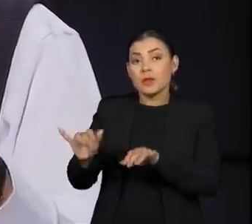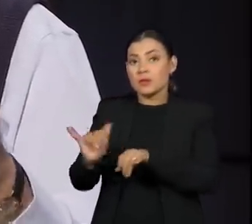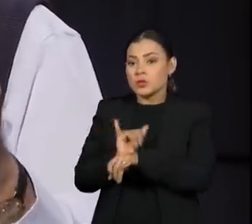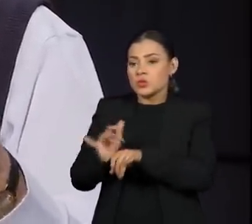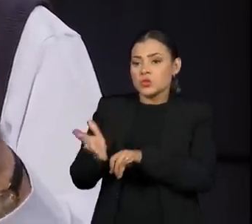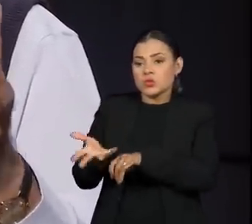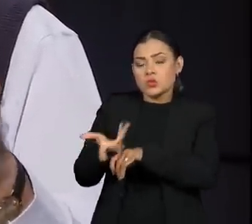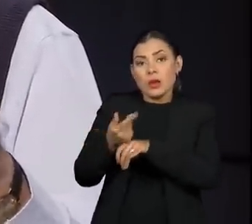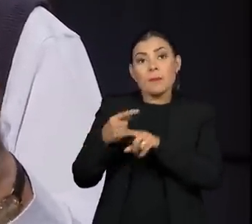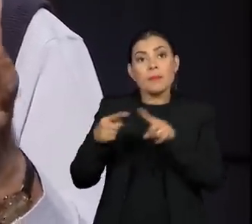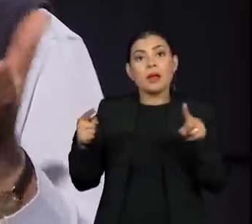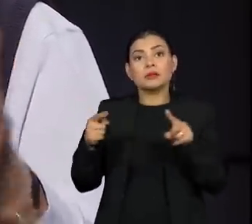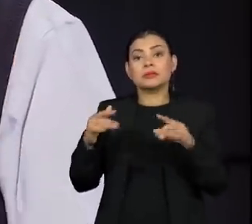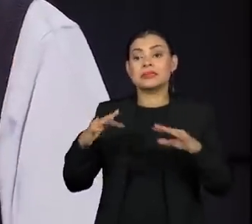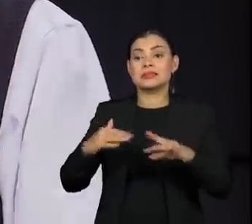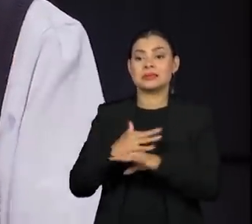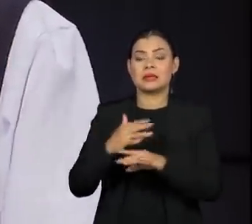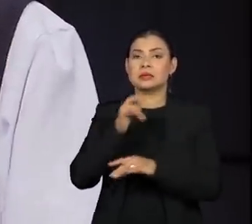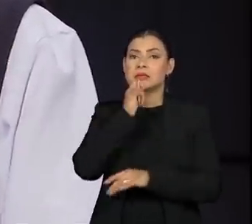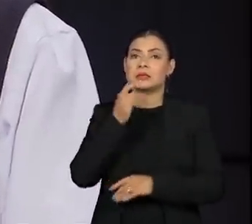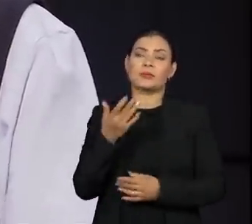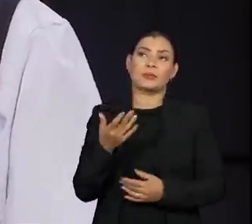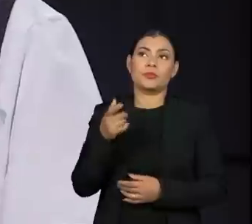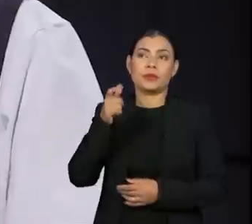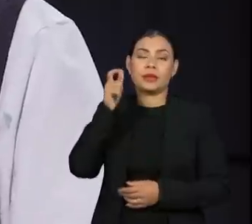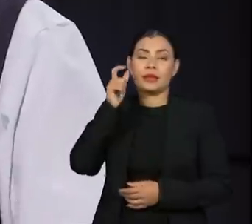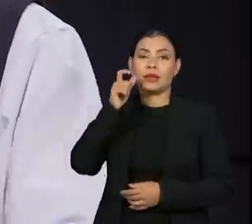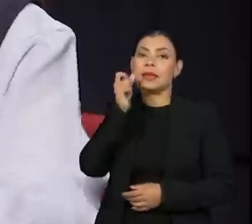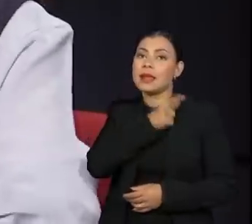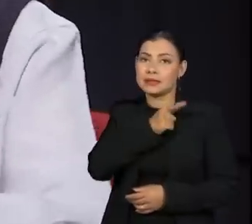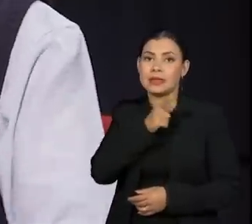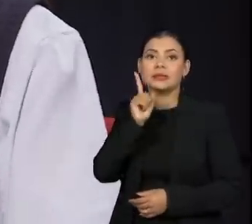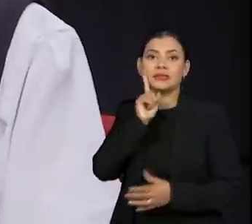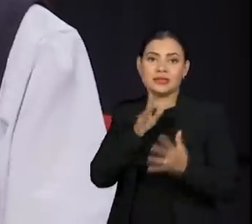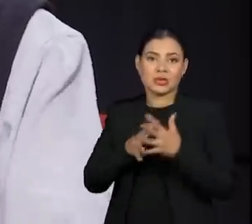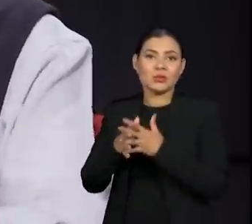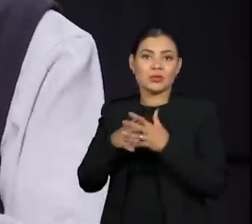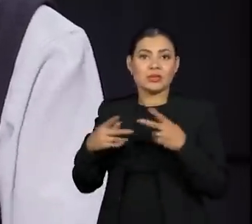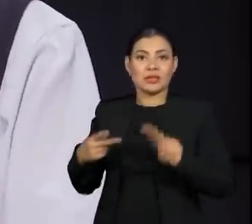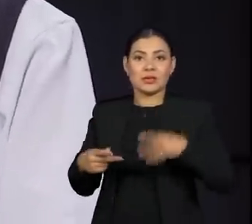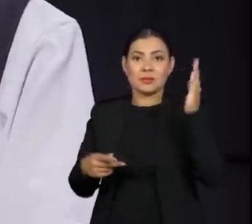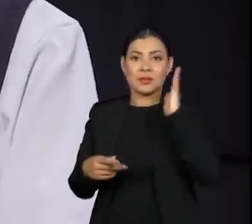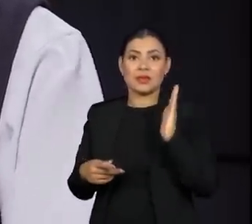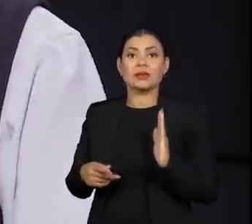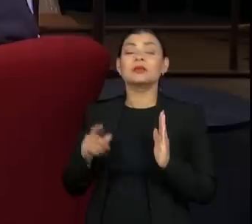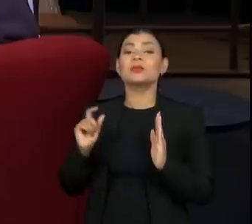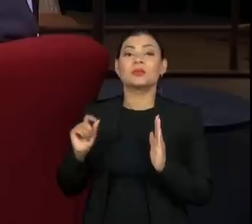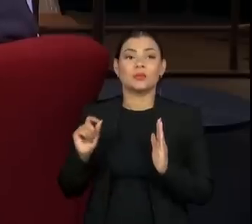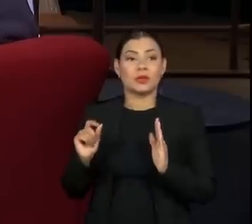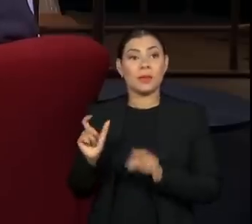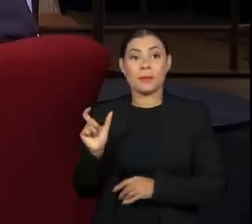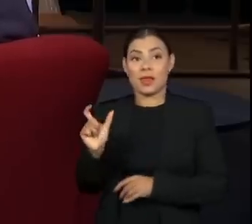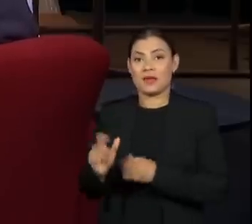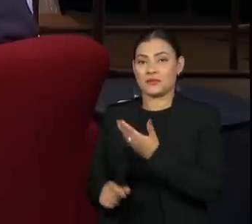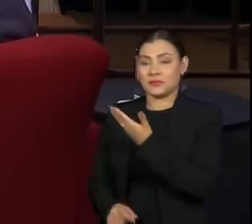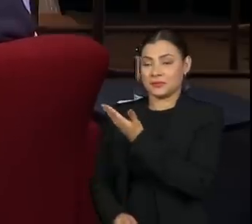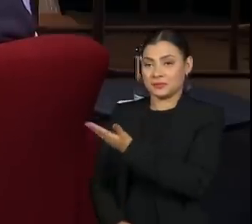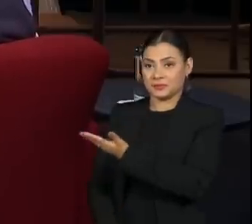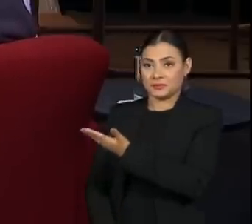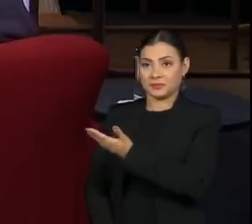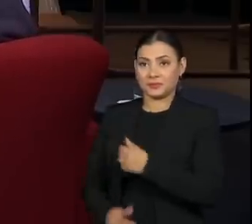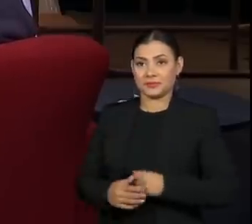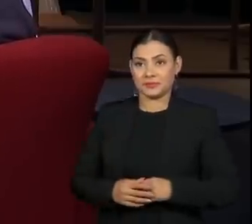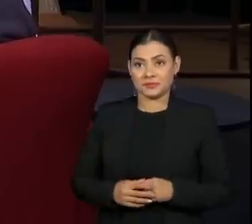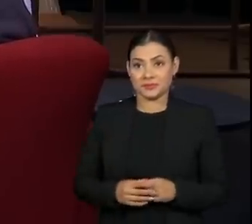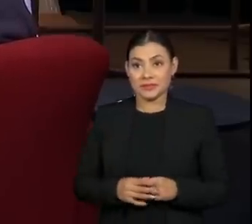se você não tiver perder a noção da cidade imagina não tem um negócio nos Estados Unidos é uma palavra lá que é usada também no Brasil chama iniquidade quando você não não